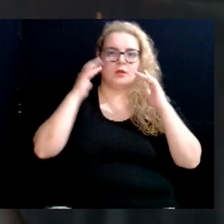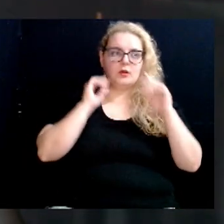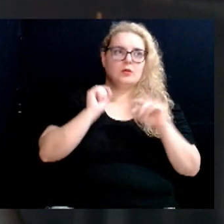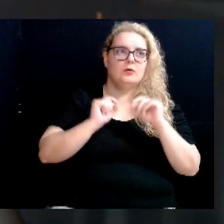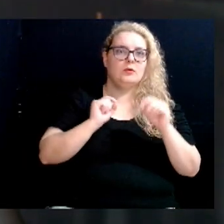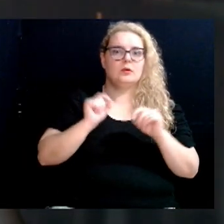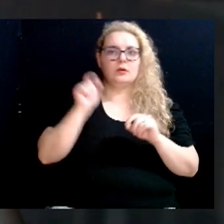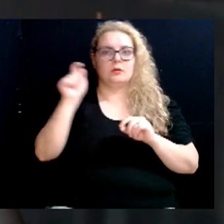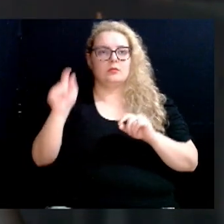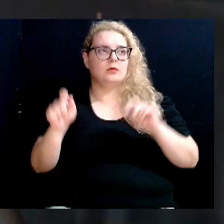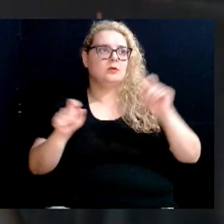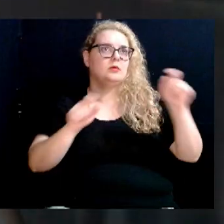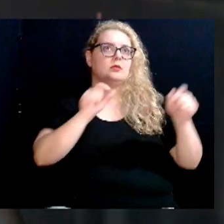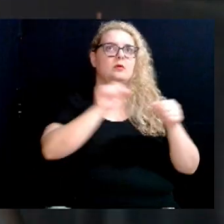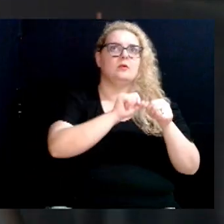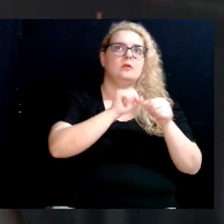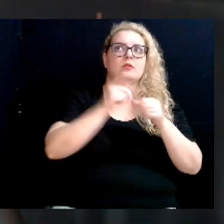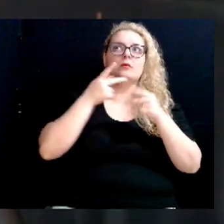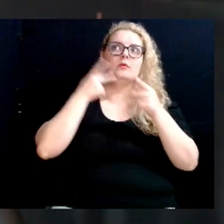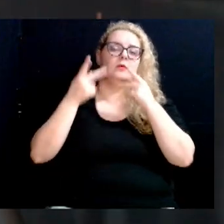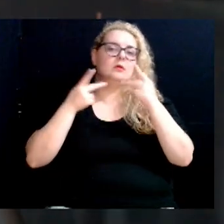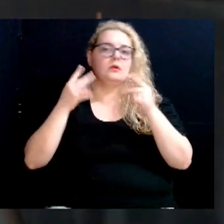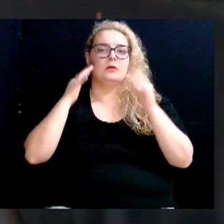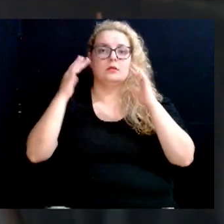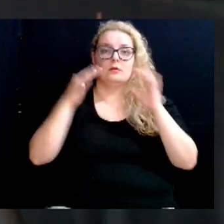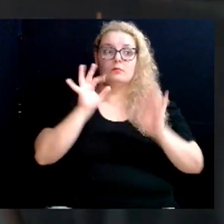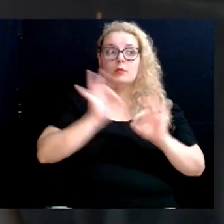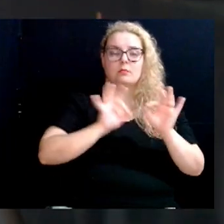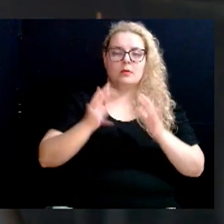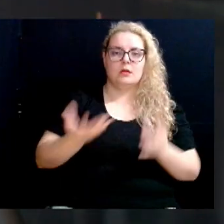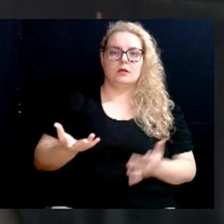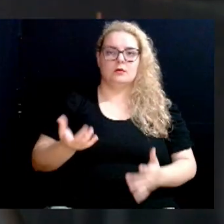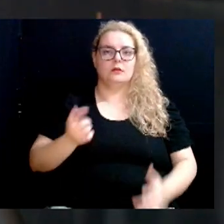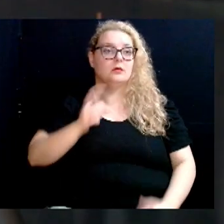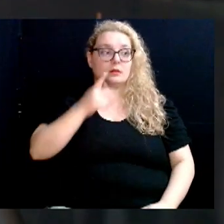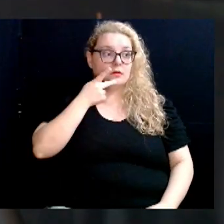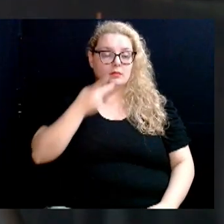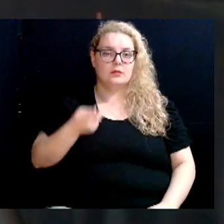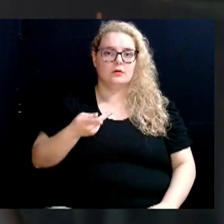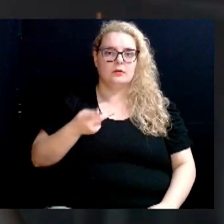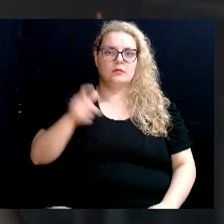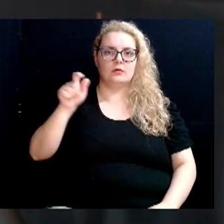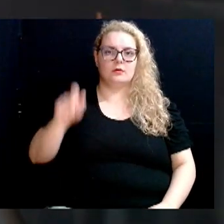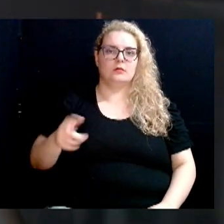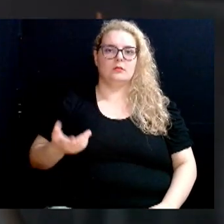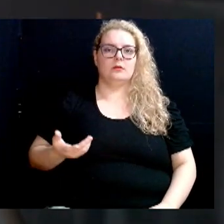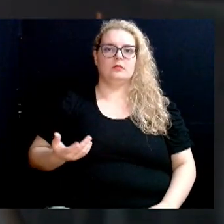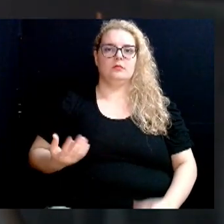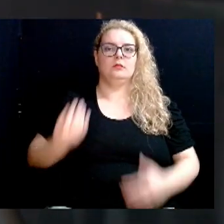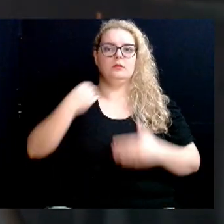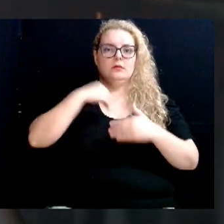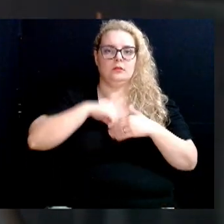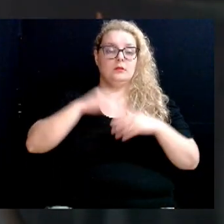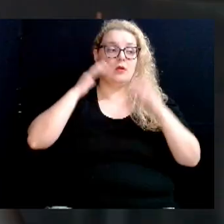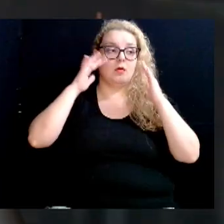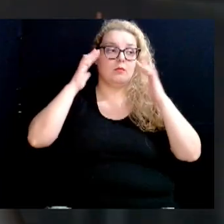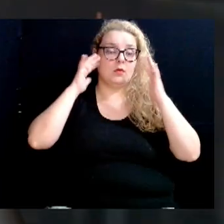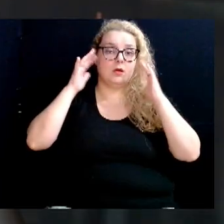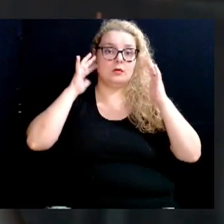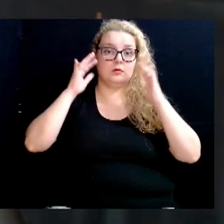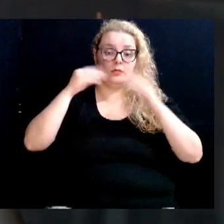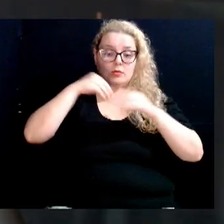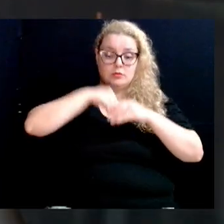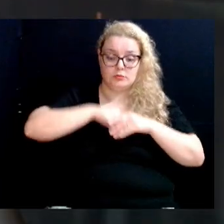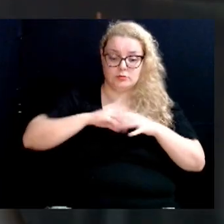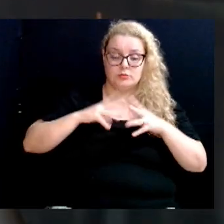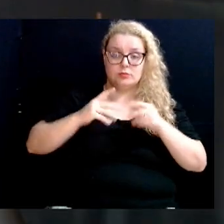estão fazendo, estão falando, estão pensando, sem falar com aquela pessoa. Por quê? Porque dentro da minha imaginação, dentro daquilo que eu estou